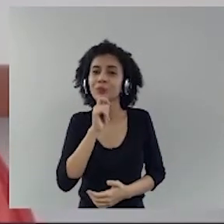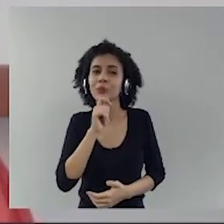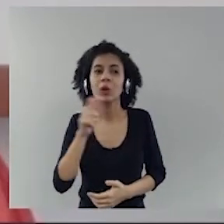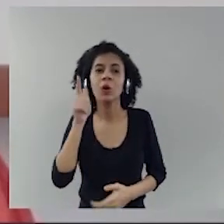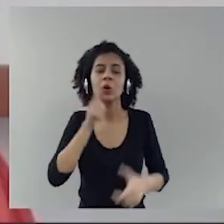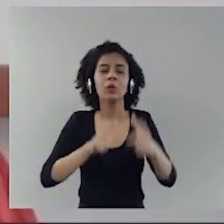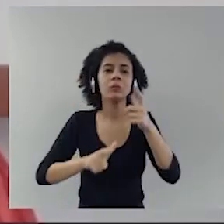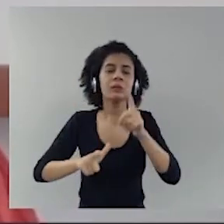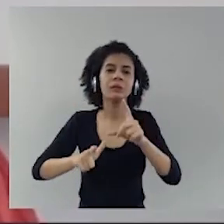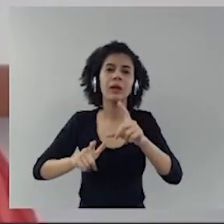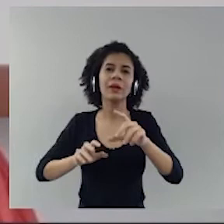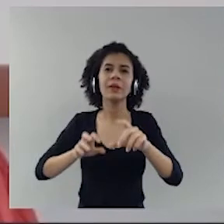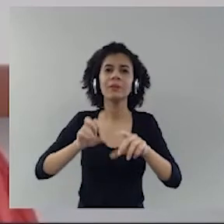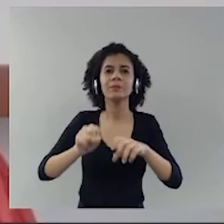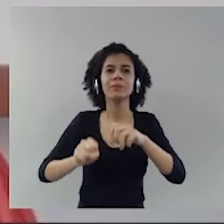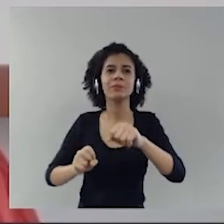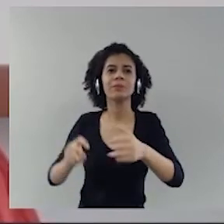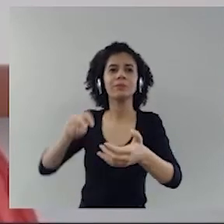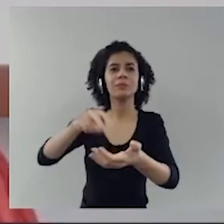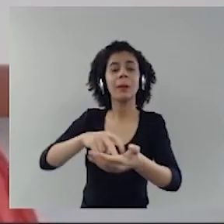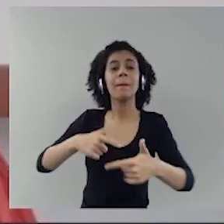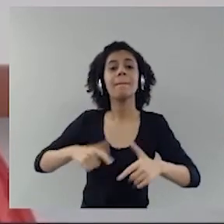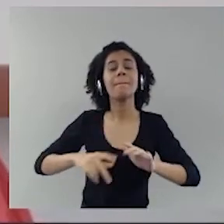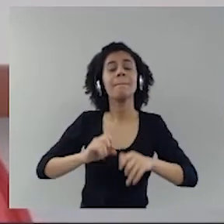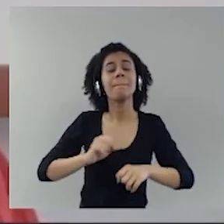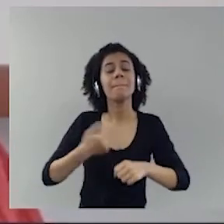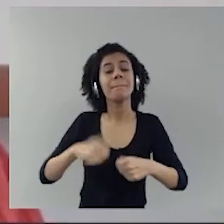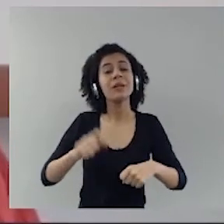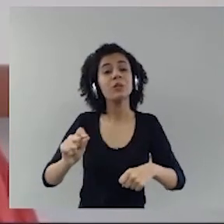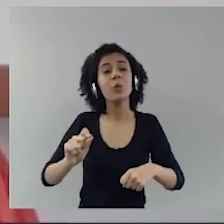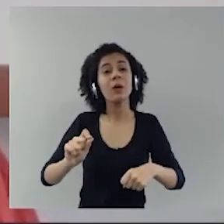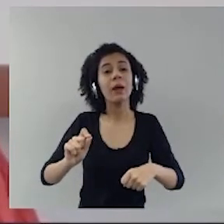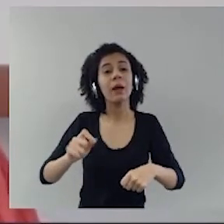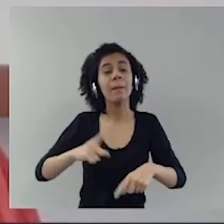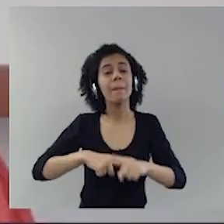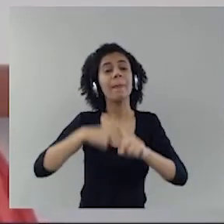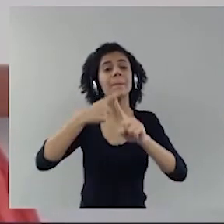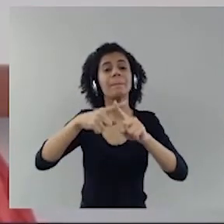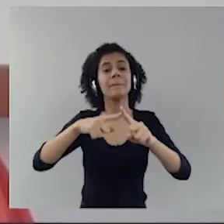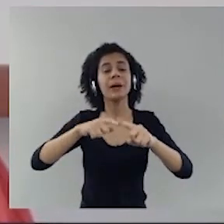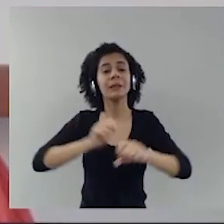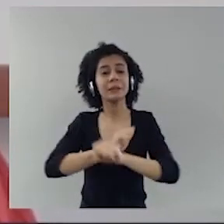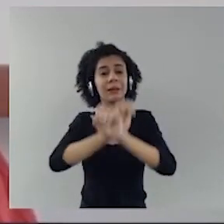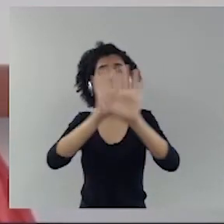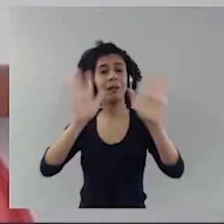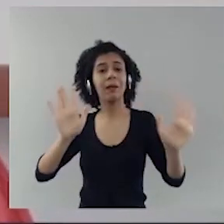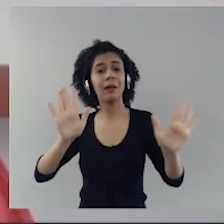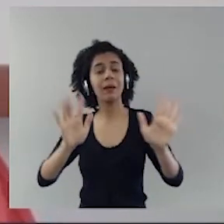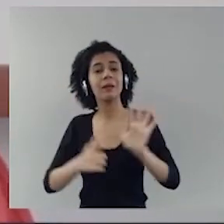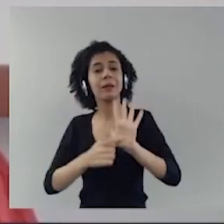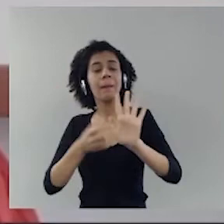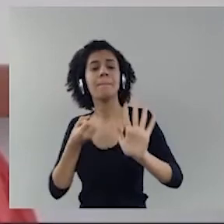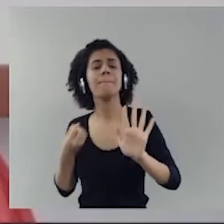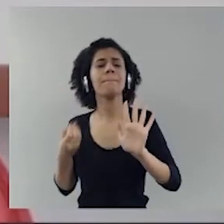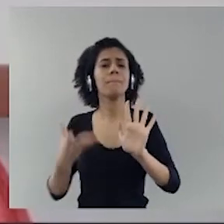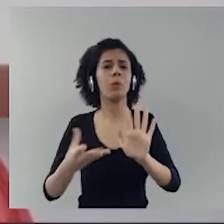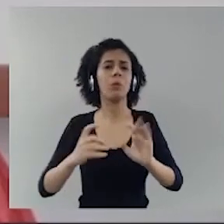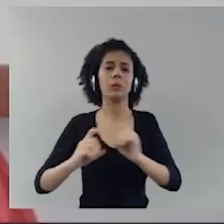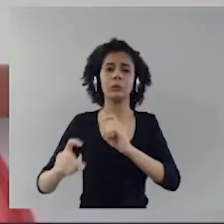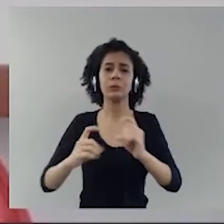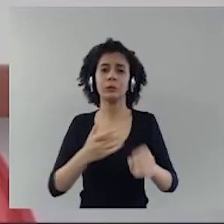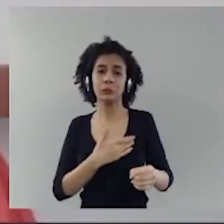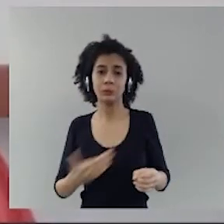conquistamos que é maior transparência e qualidade nas relações entre a administração pública